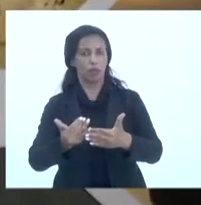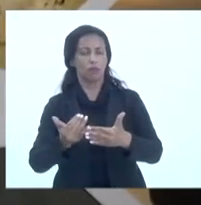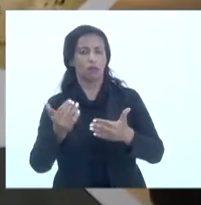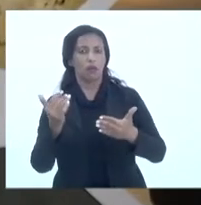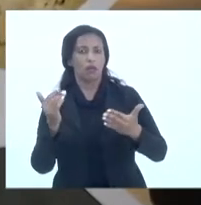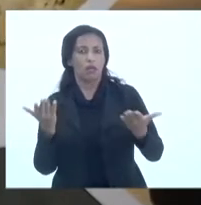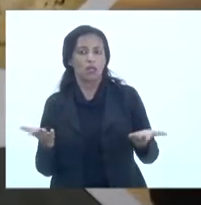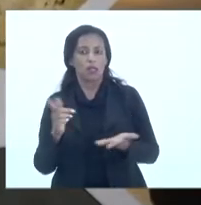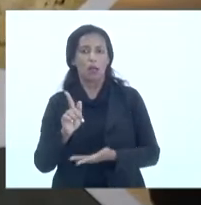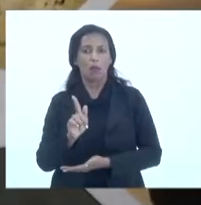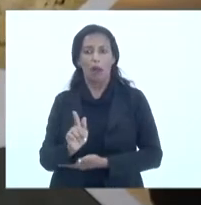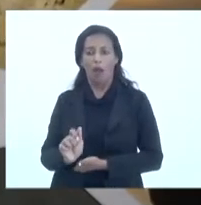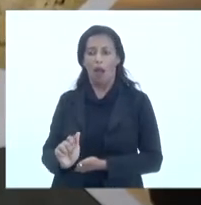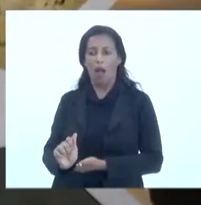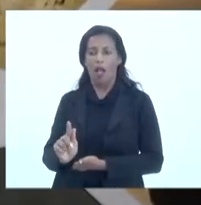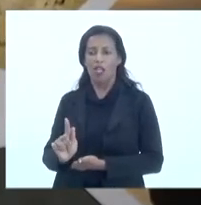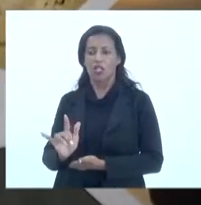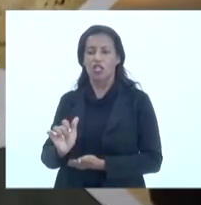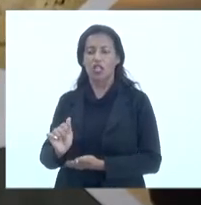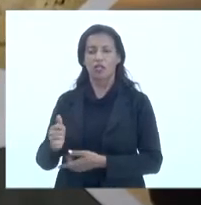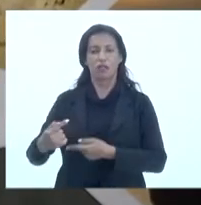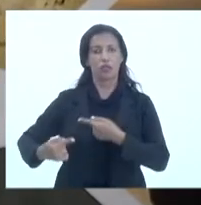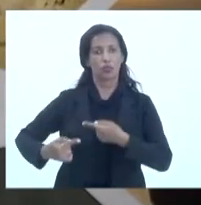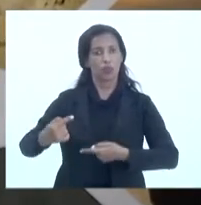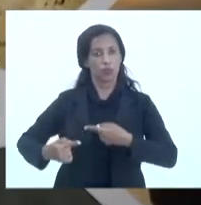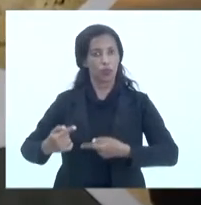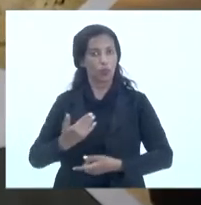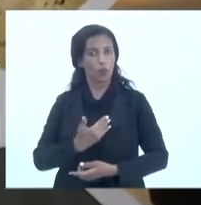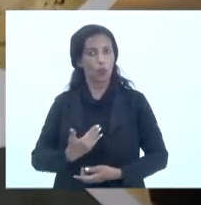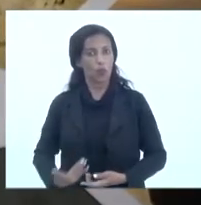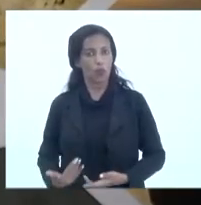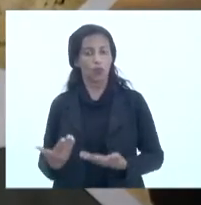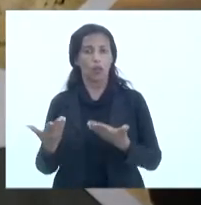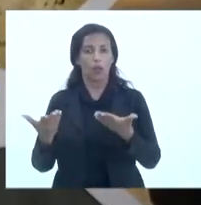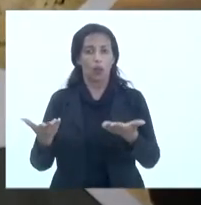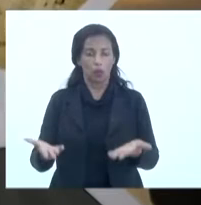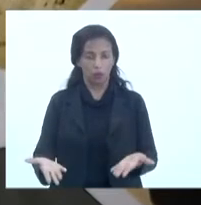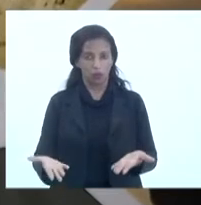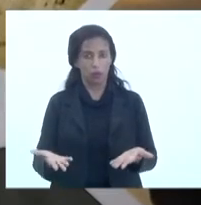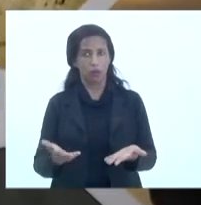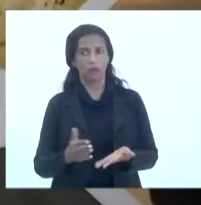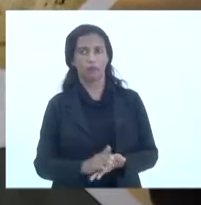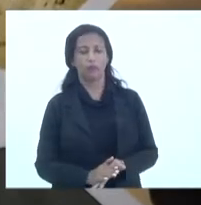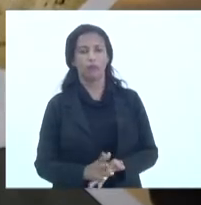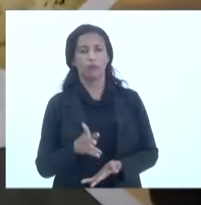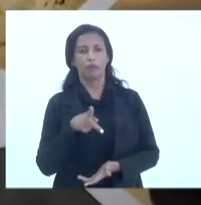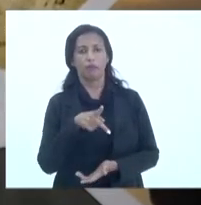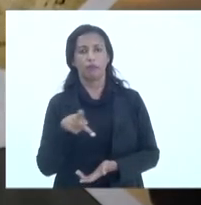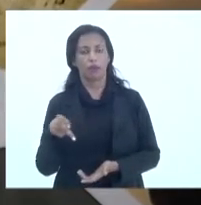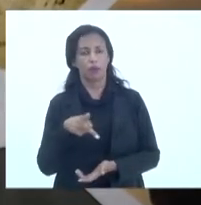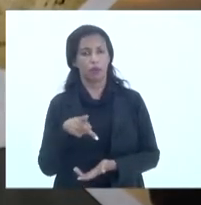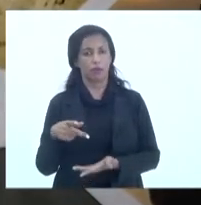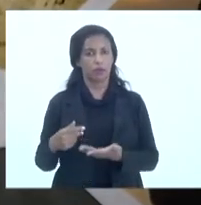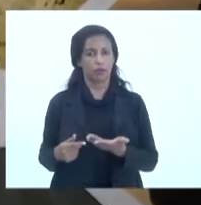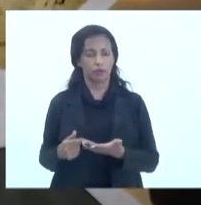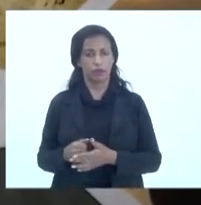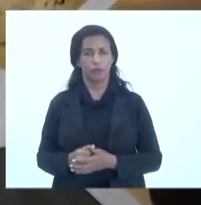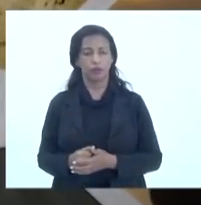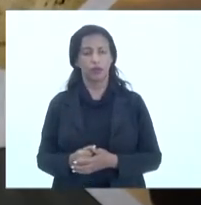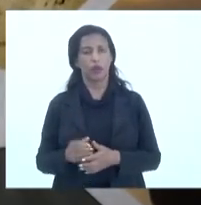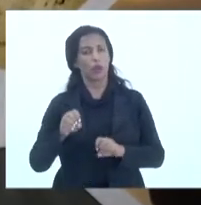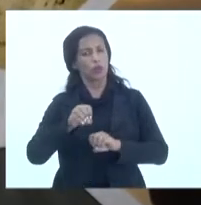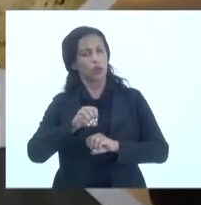agência de políticas públicas, como dito pelo professor Lodi. No